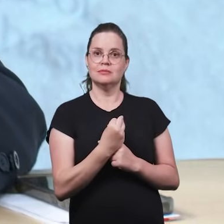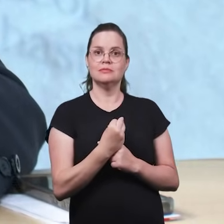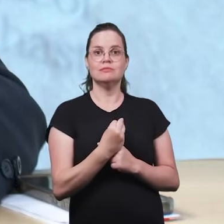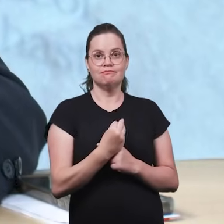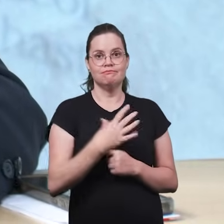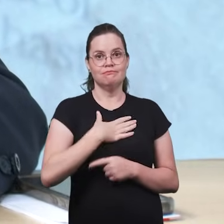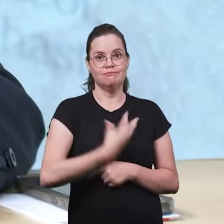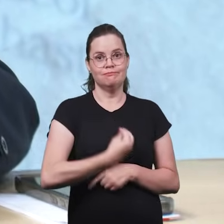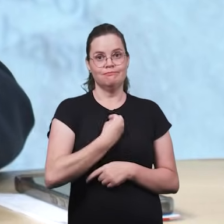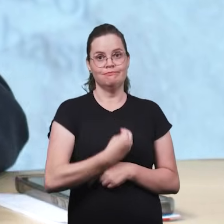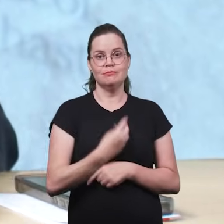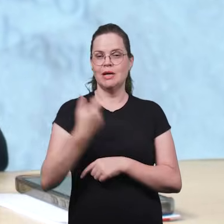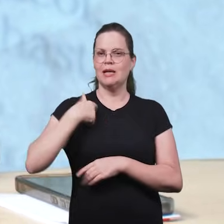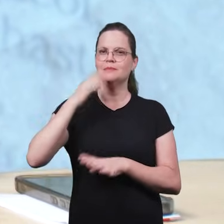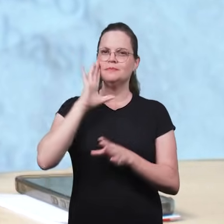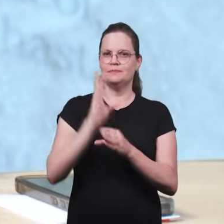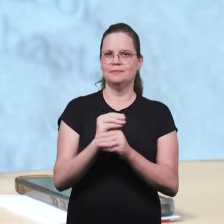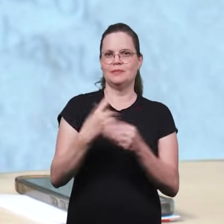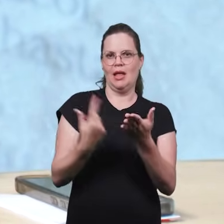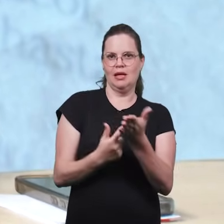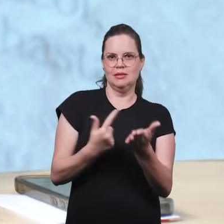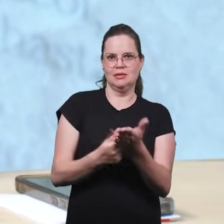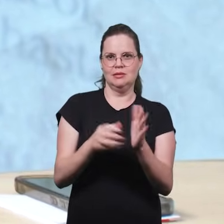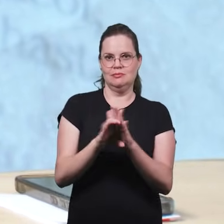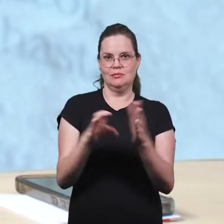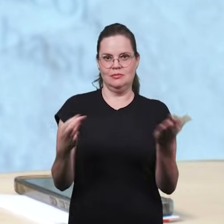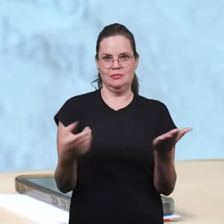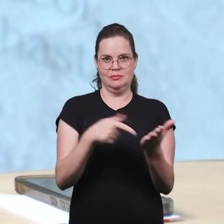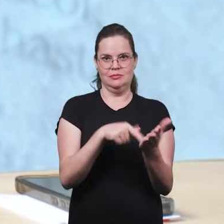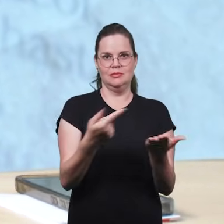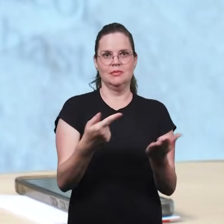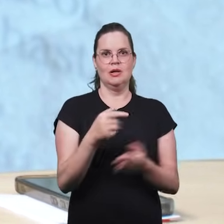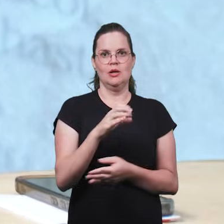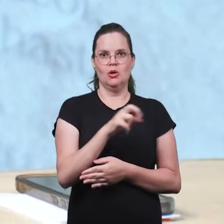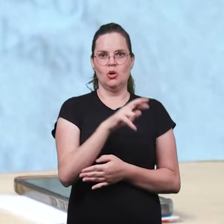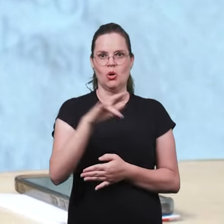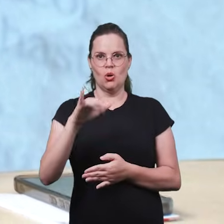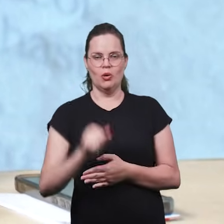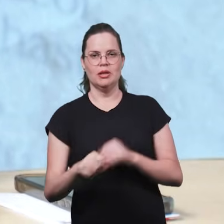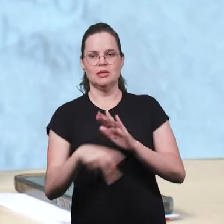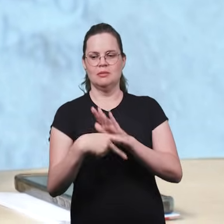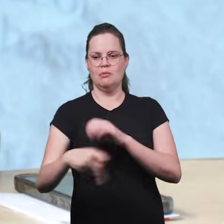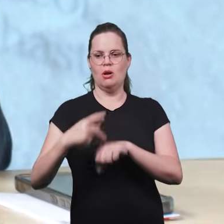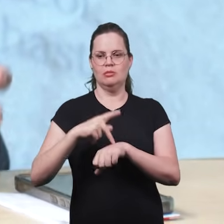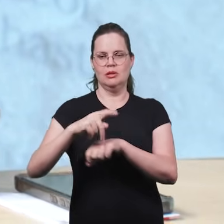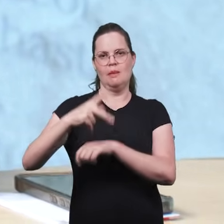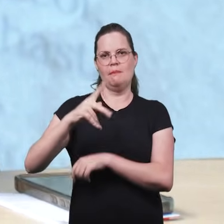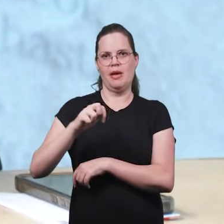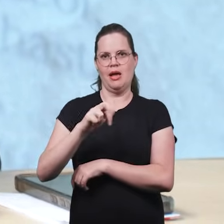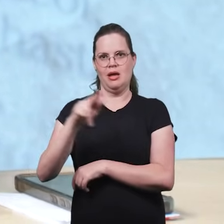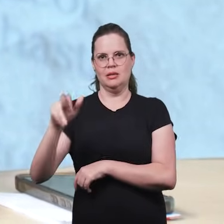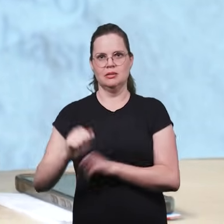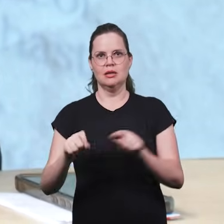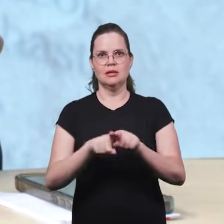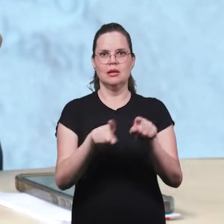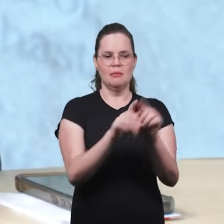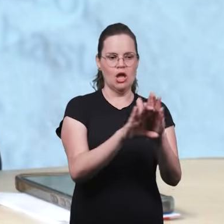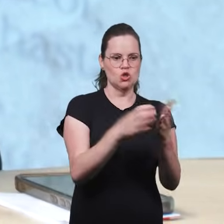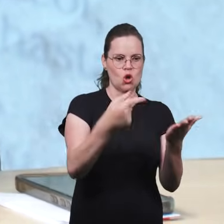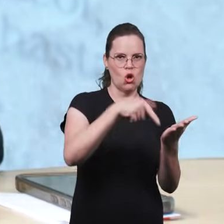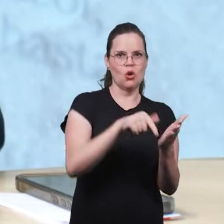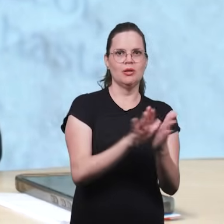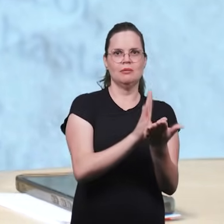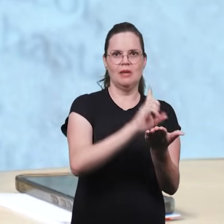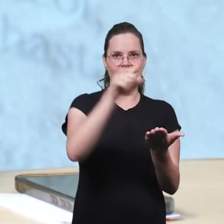que hoje esses livros das crônicas, tanto das crônicas persas, quanto da Bíblia Sagrada, que são